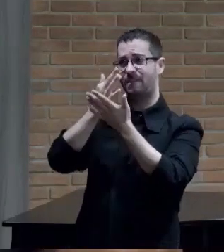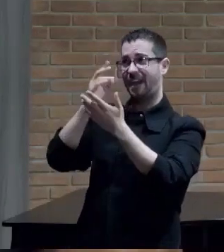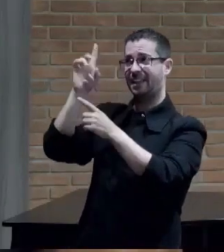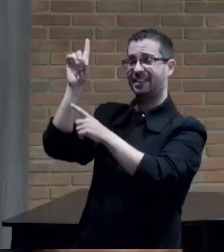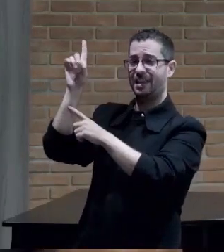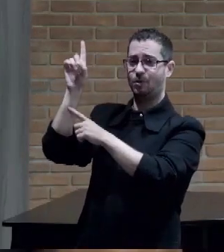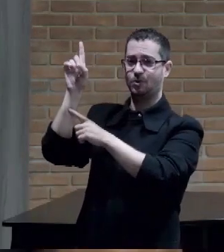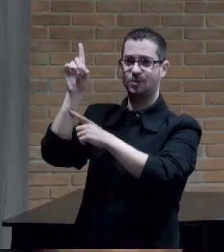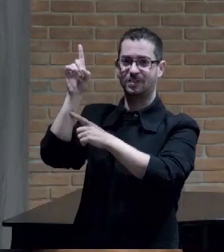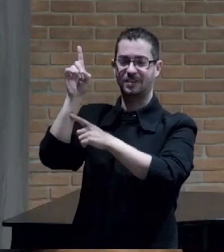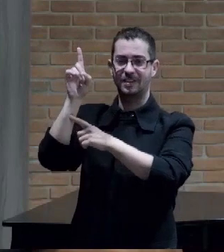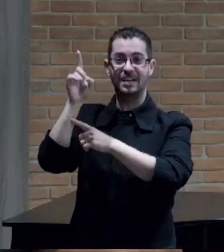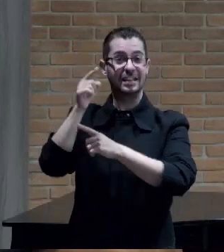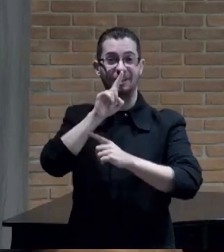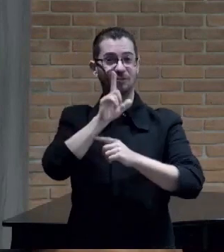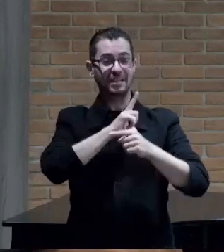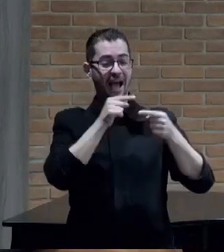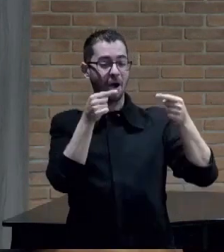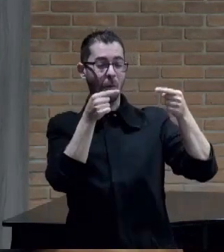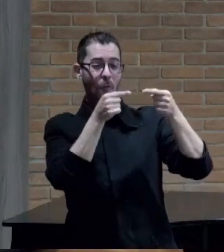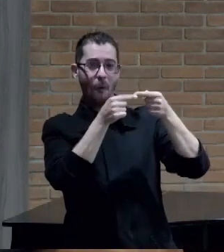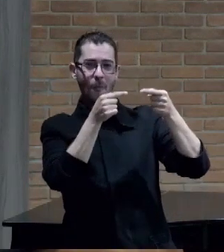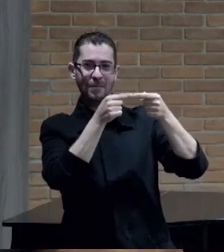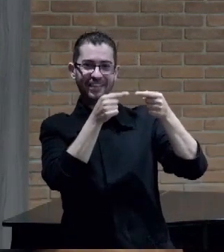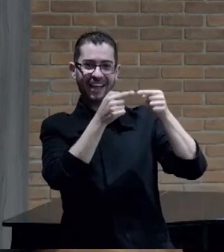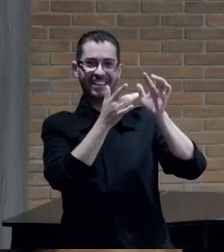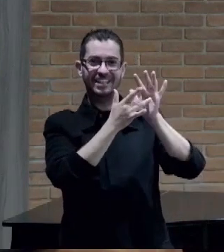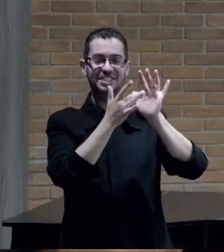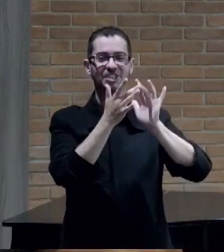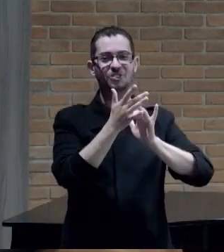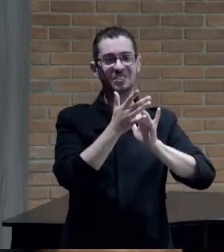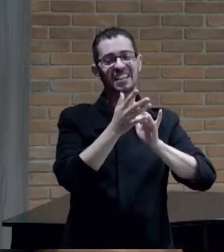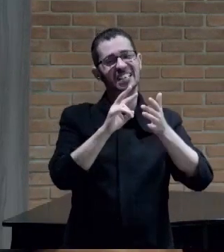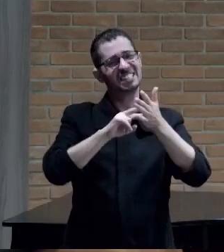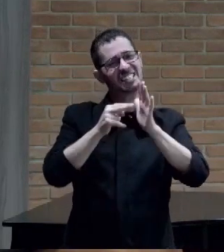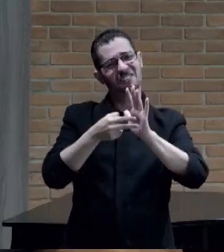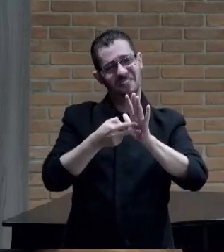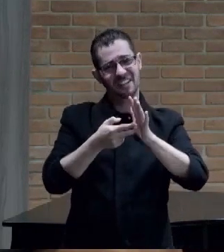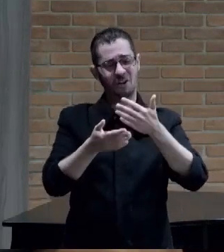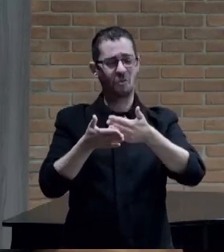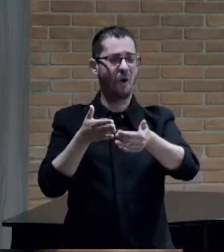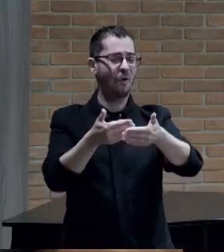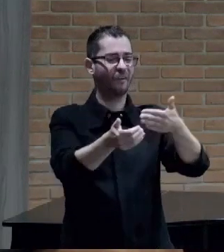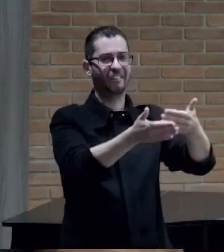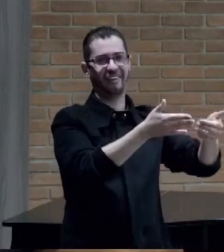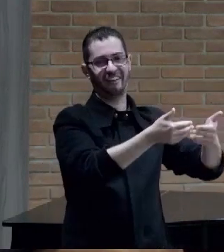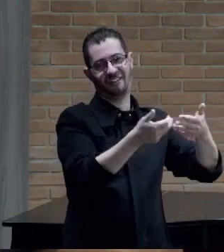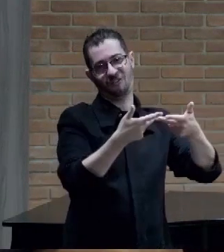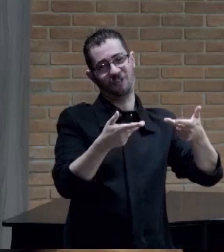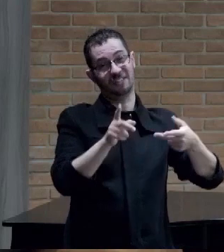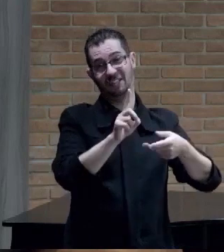Jesus Cristo, trata-se de uma crença qualquer que jamais poderá salvar alguém.